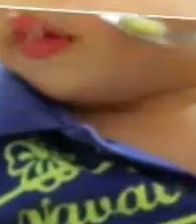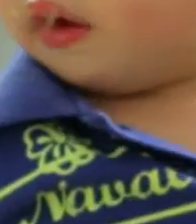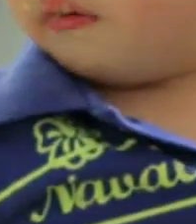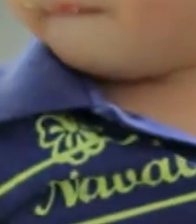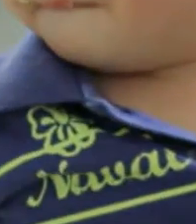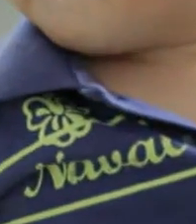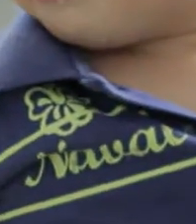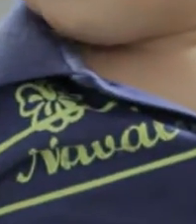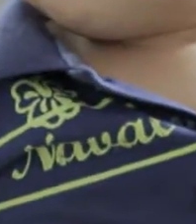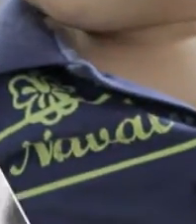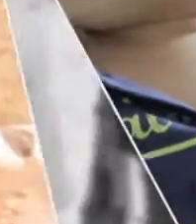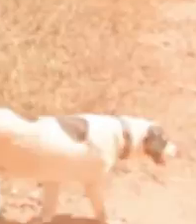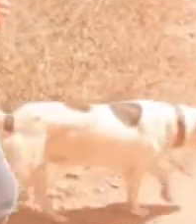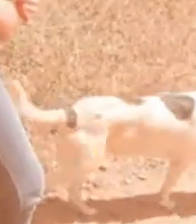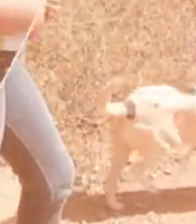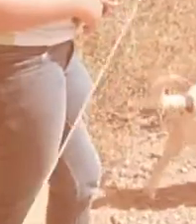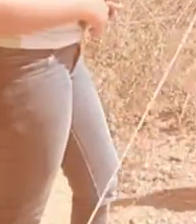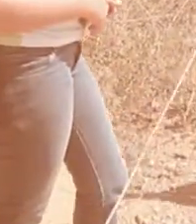Música